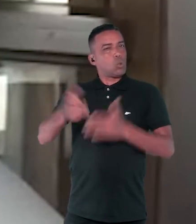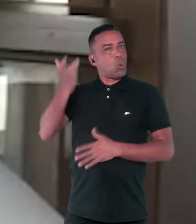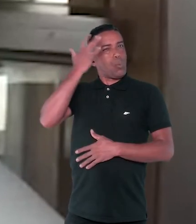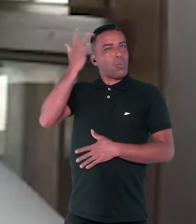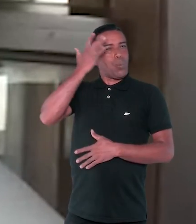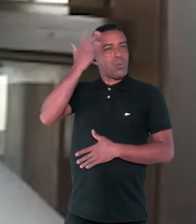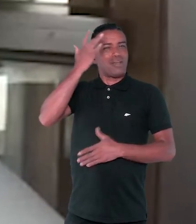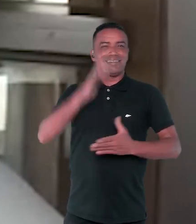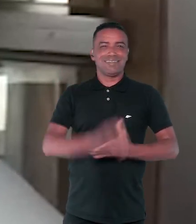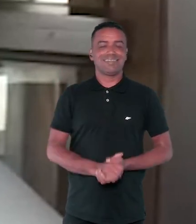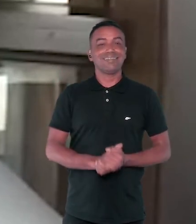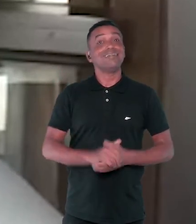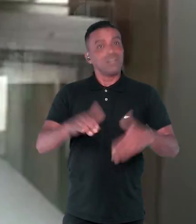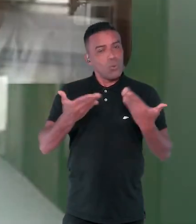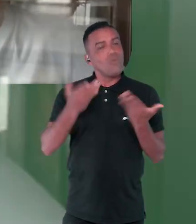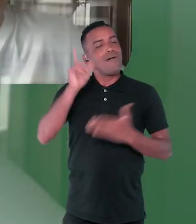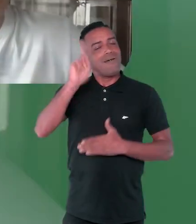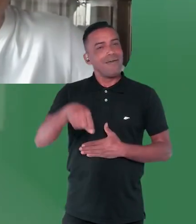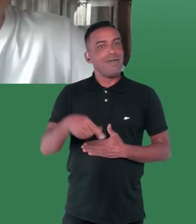best-seller, célebre escritor.